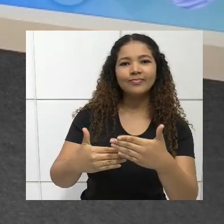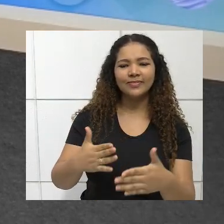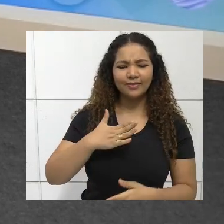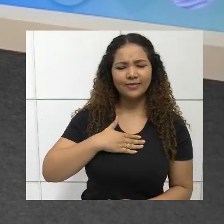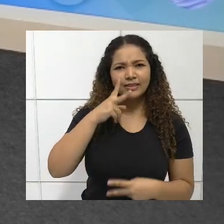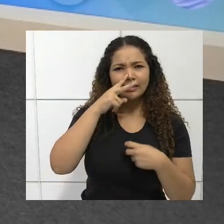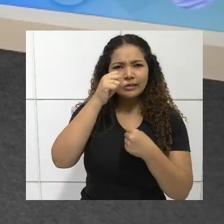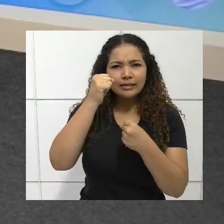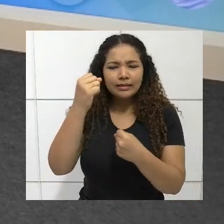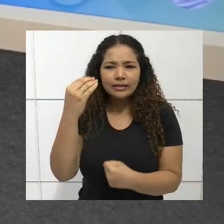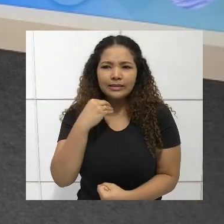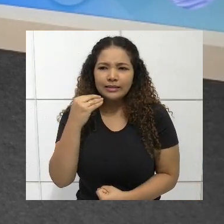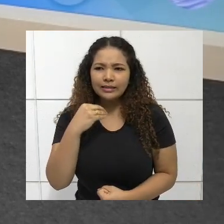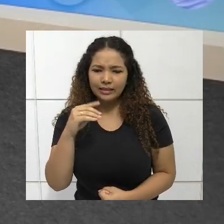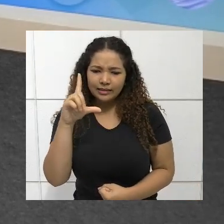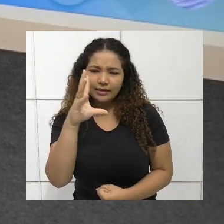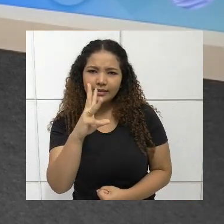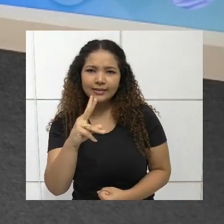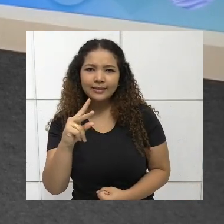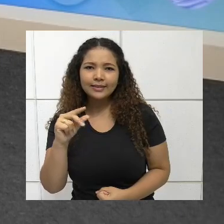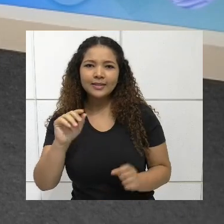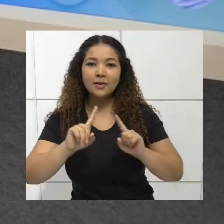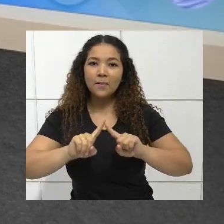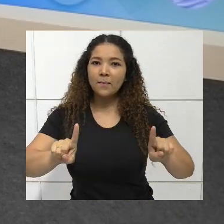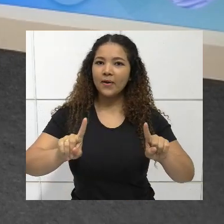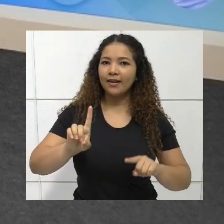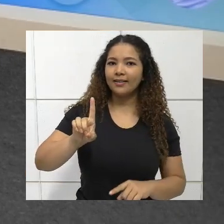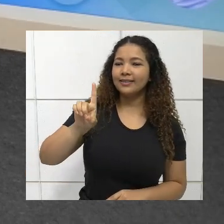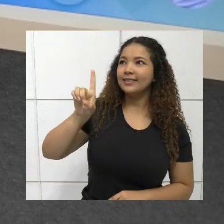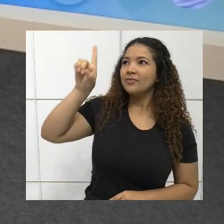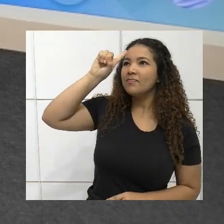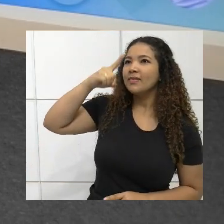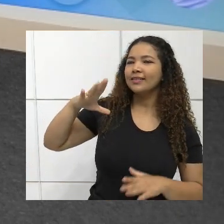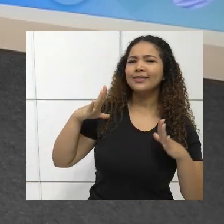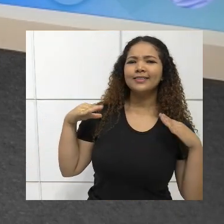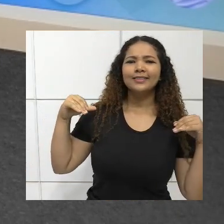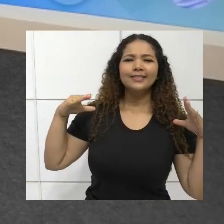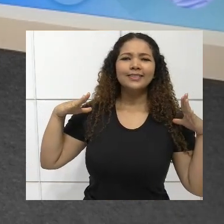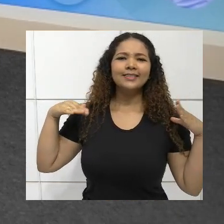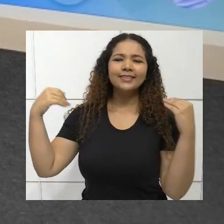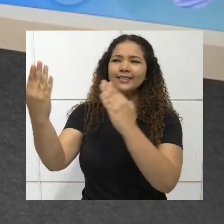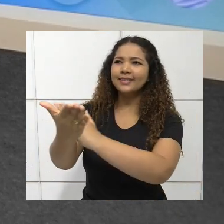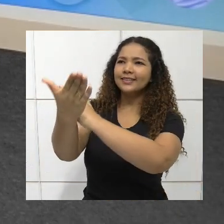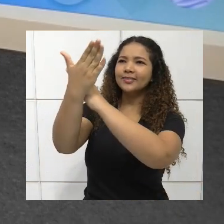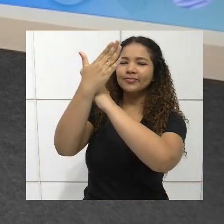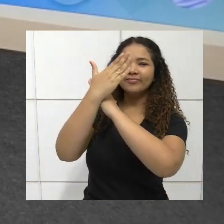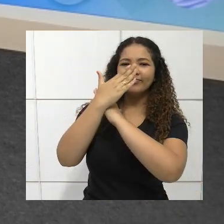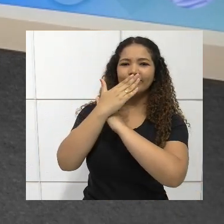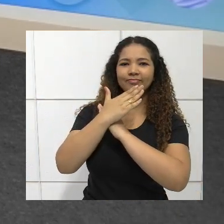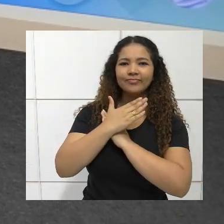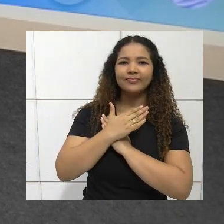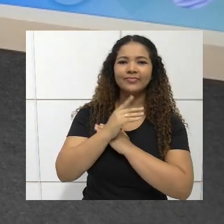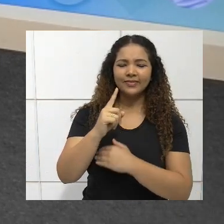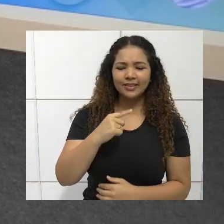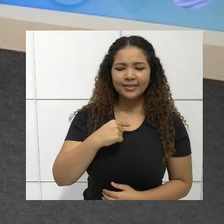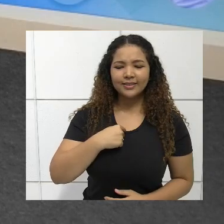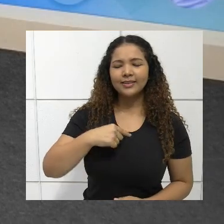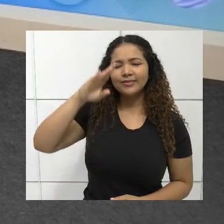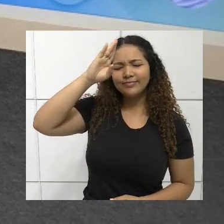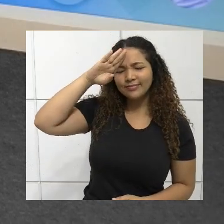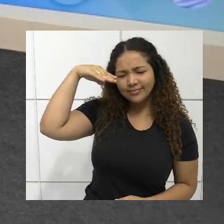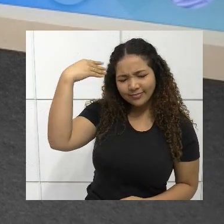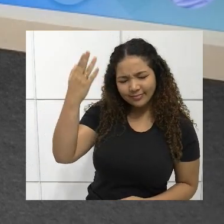Quando a minha força se esgotar, o teu anjo vai me alimentar.